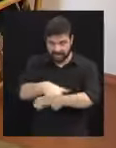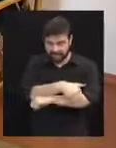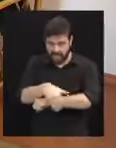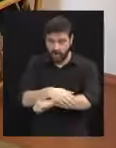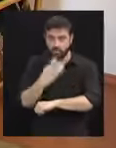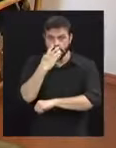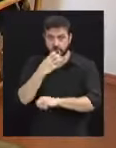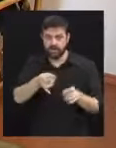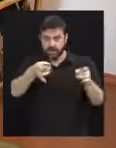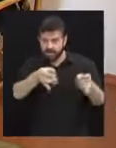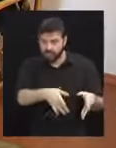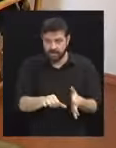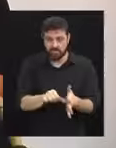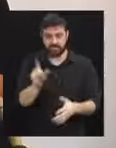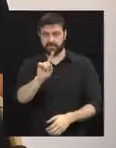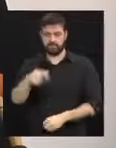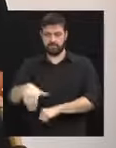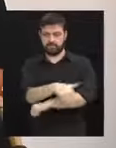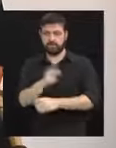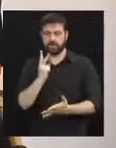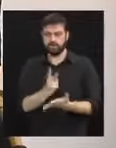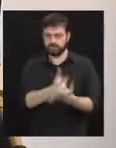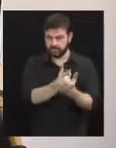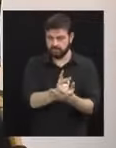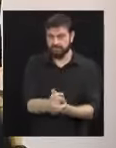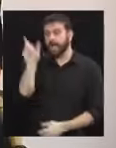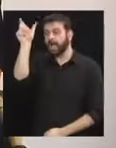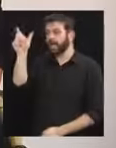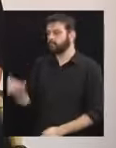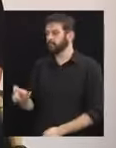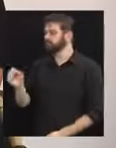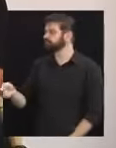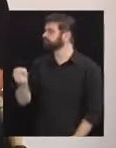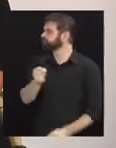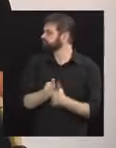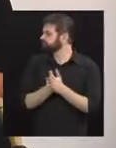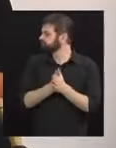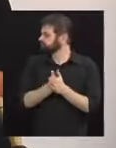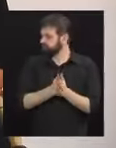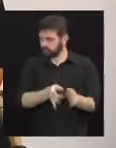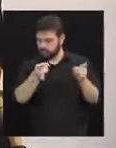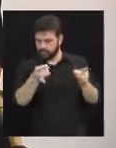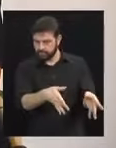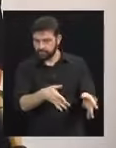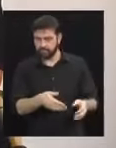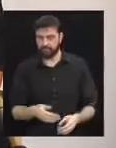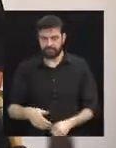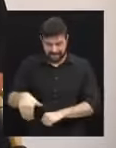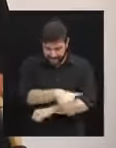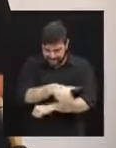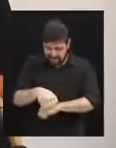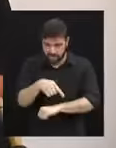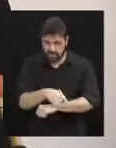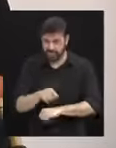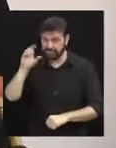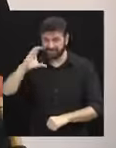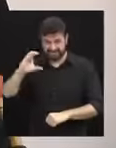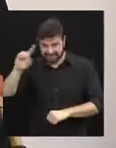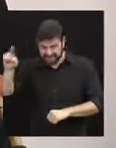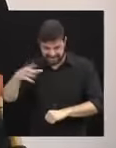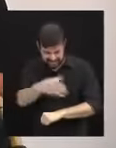abandonado, primeiro, ele não é da rua, alguém o abandonou, né? E não é por isso que ele merece ser recolhido para um centro